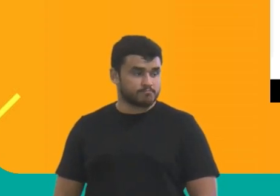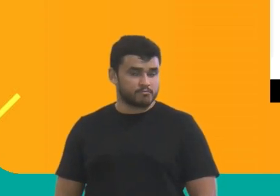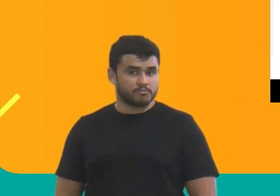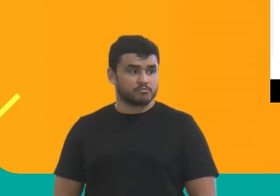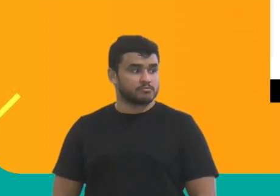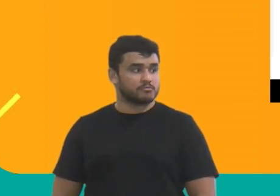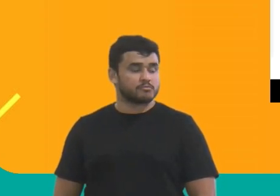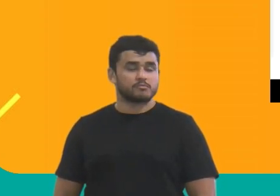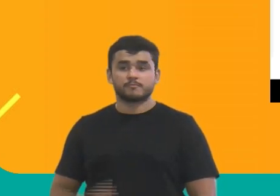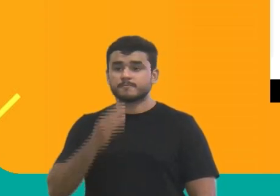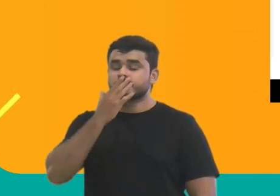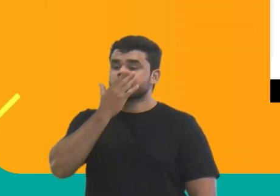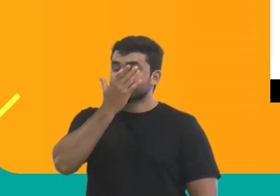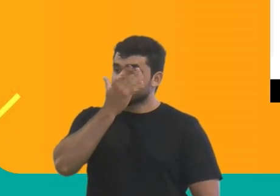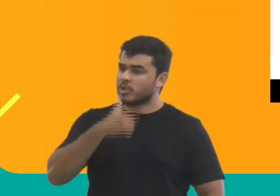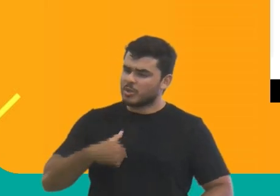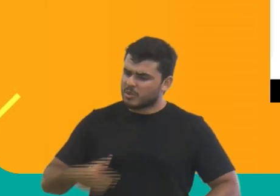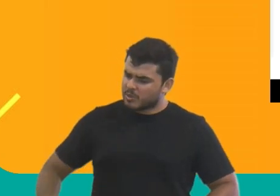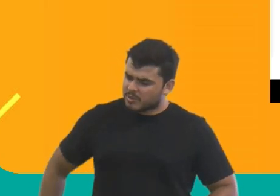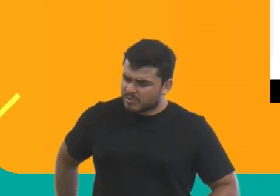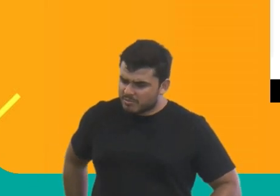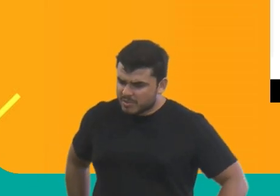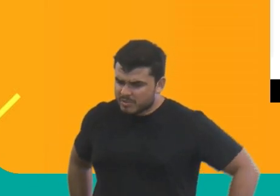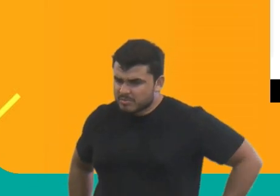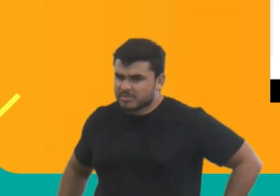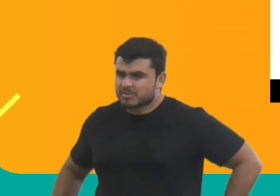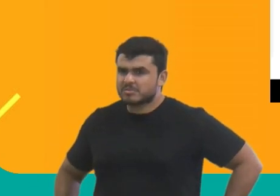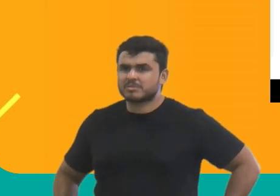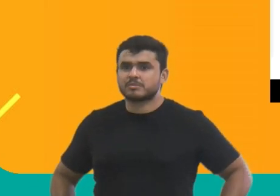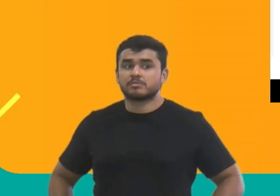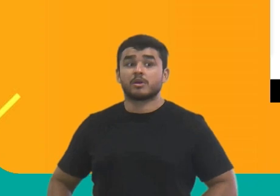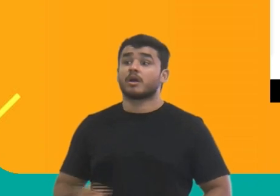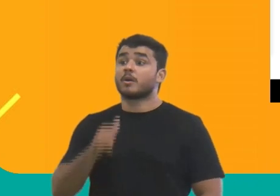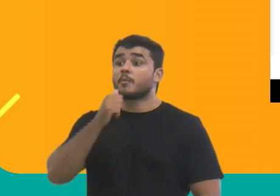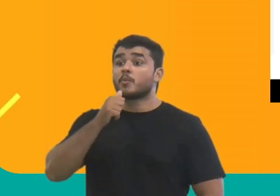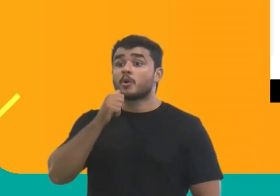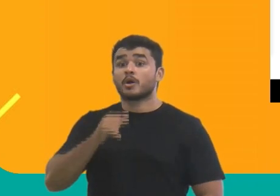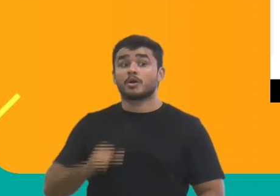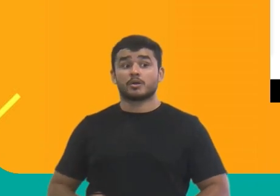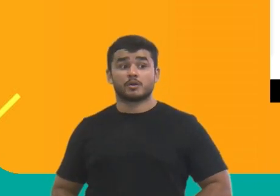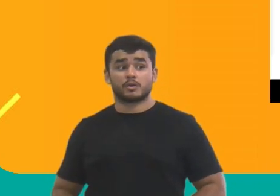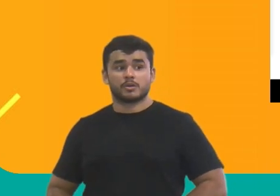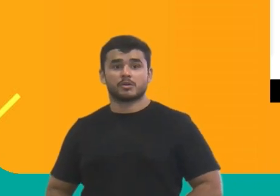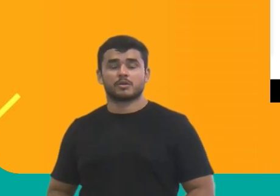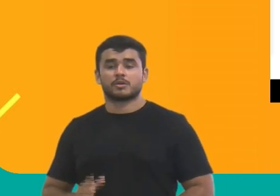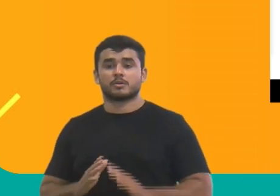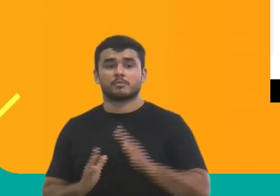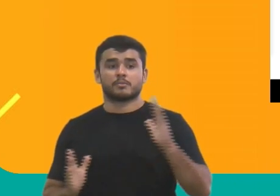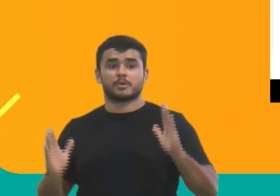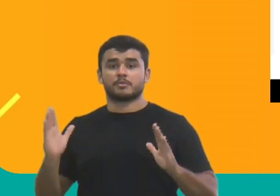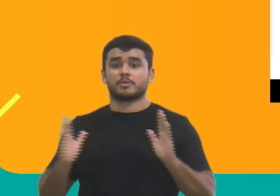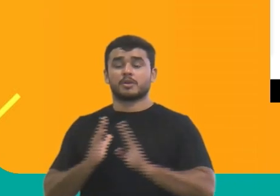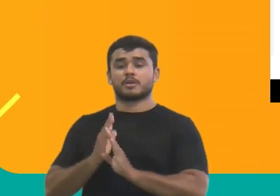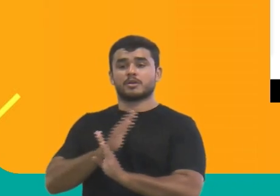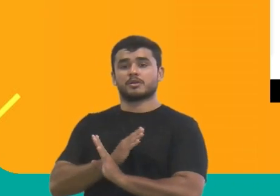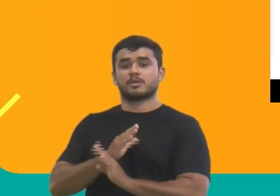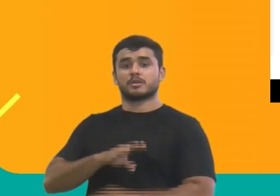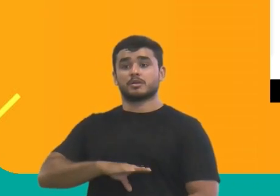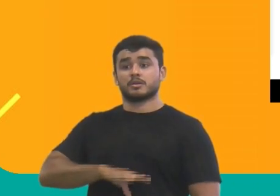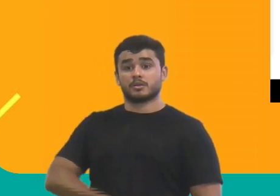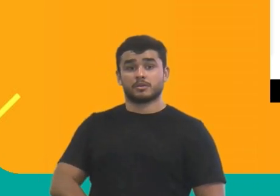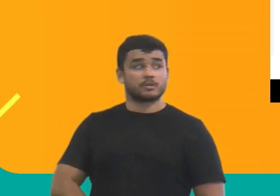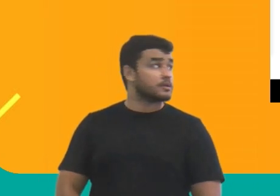Vale, Catarina, eu tenho mesmo aqui um culotezinho. As mulheres sofrem muito disso, principalmente no período pré-menstrual. Se